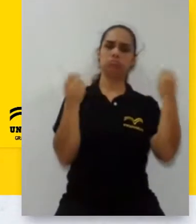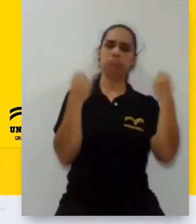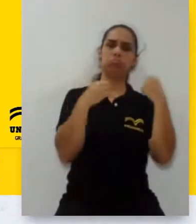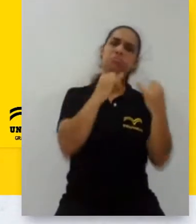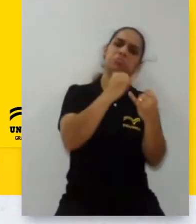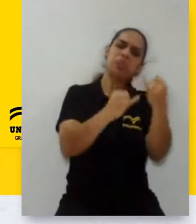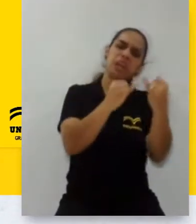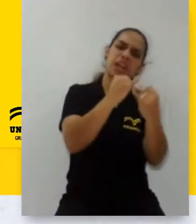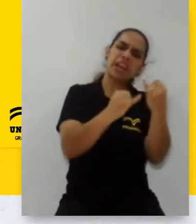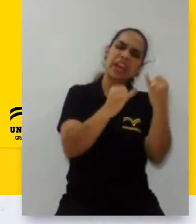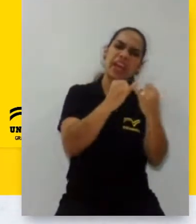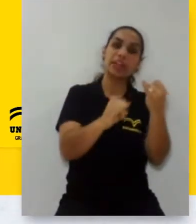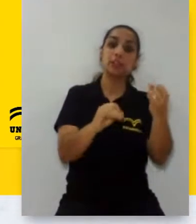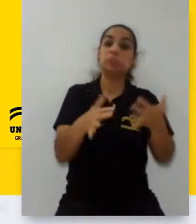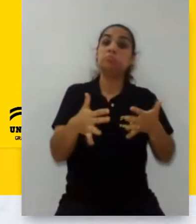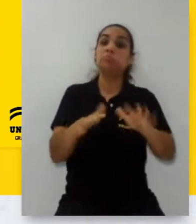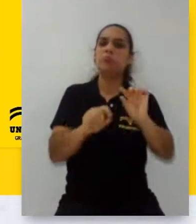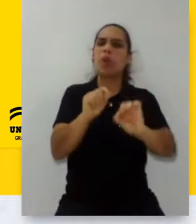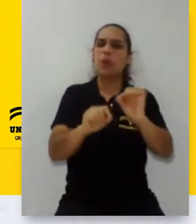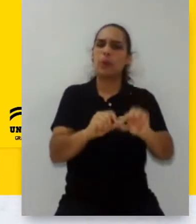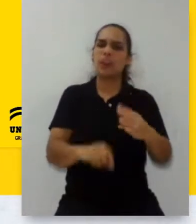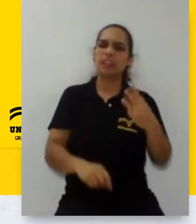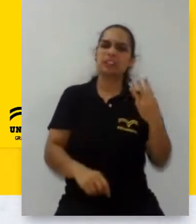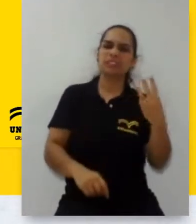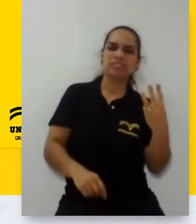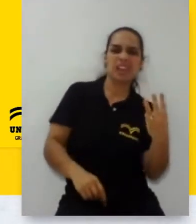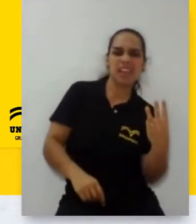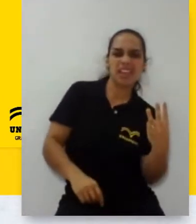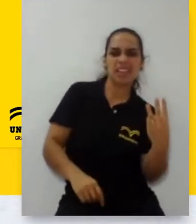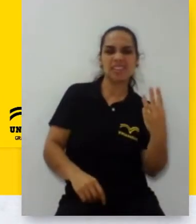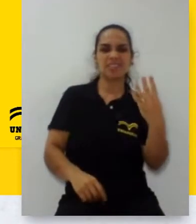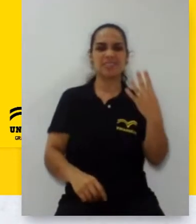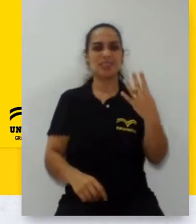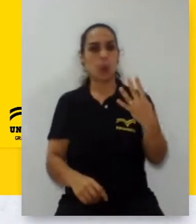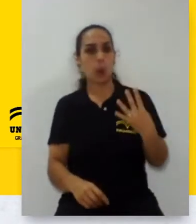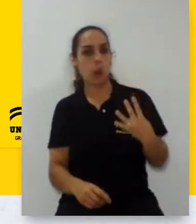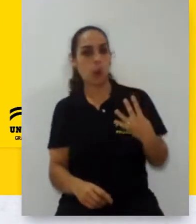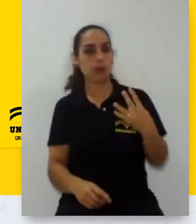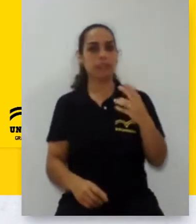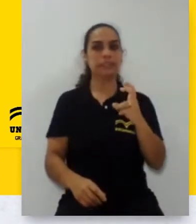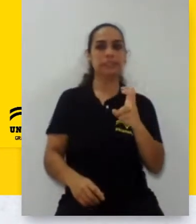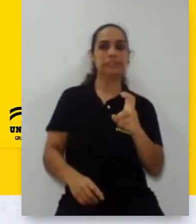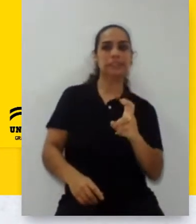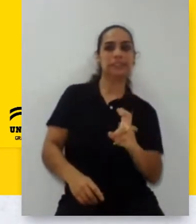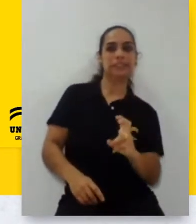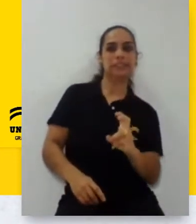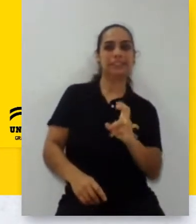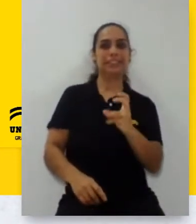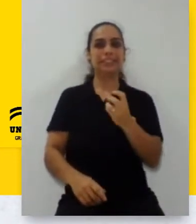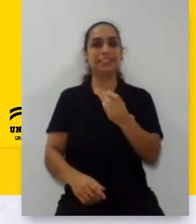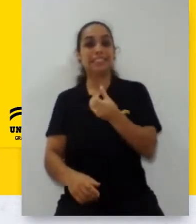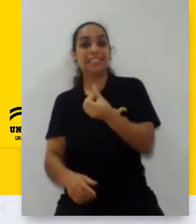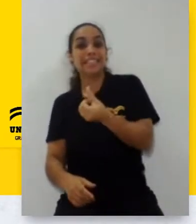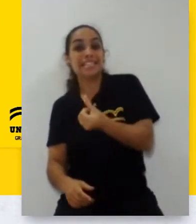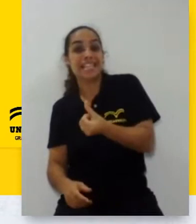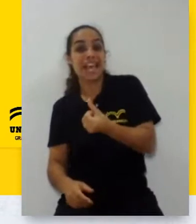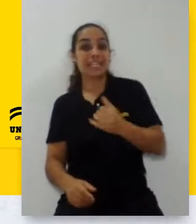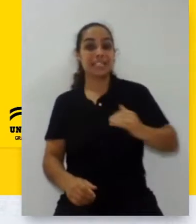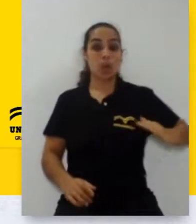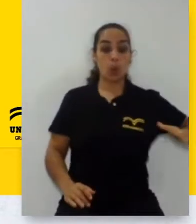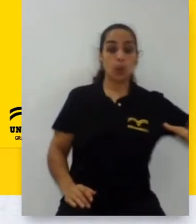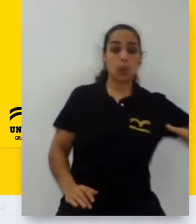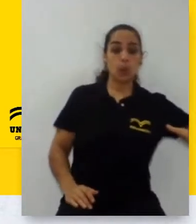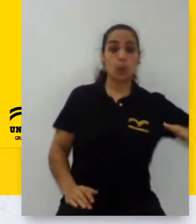4, 5, talvez até 6. Esse é o exercício moderado. Se você está fazendo teu exercício, saiu, estou correndo na beira-mar, estou lá